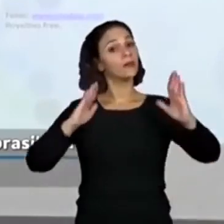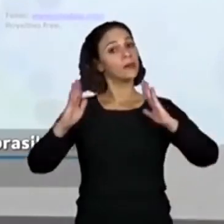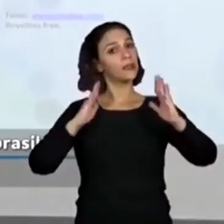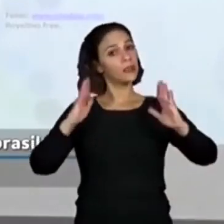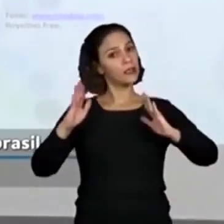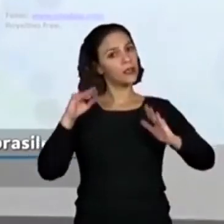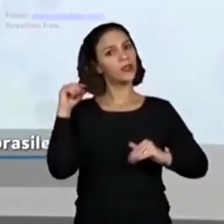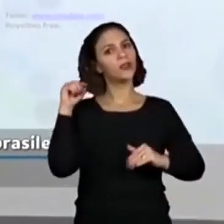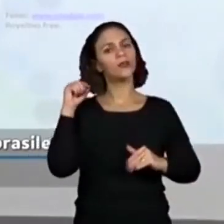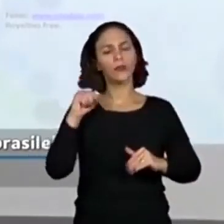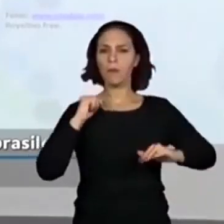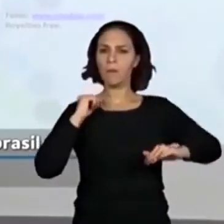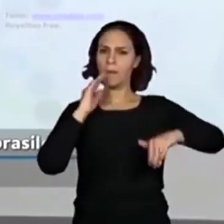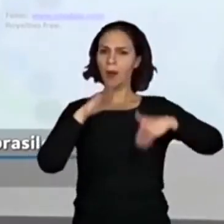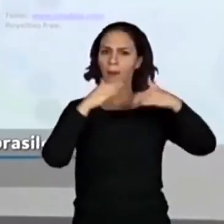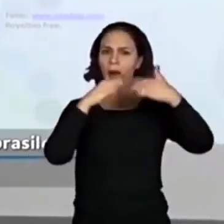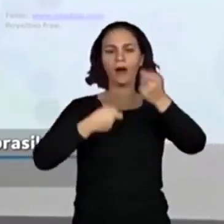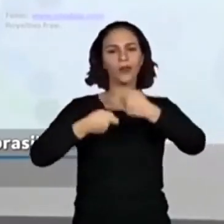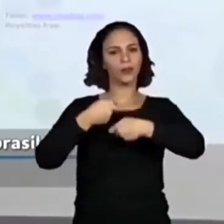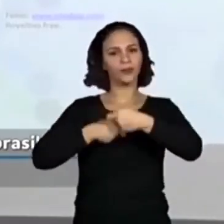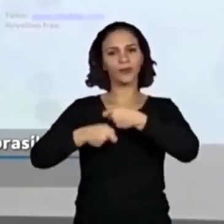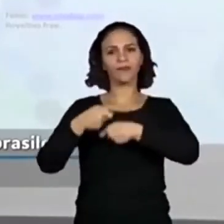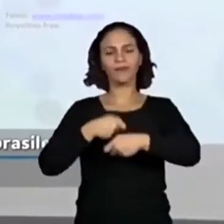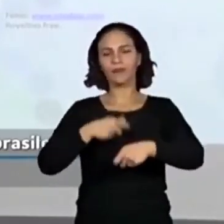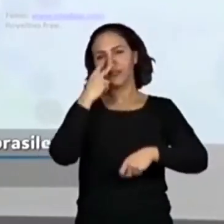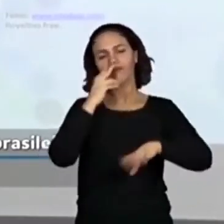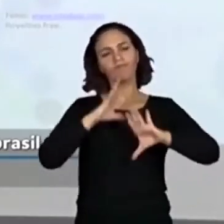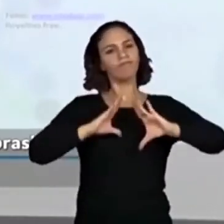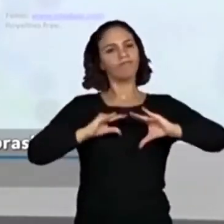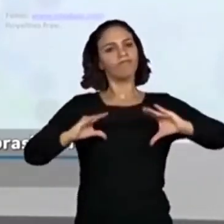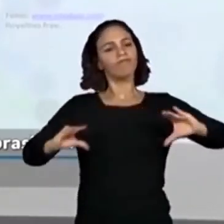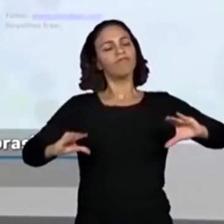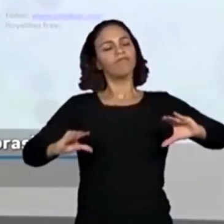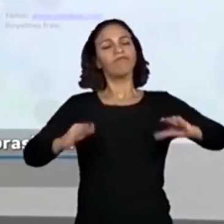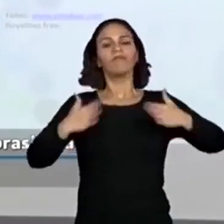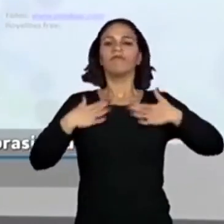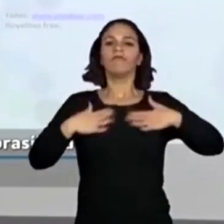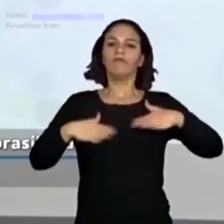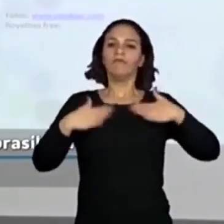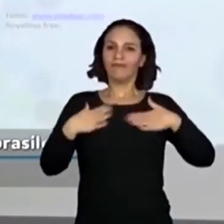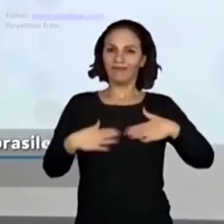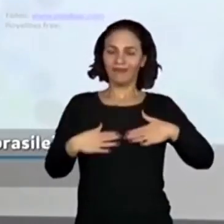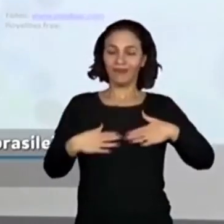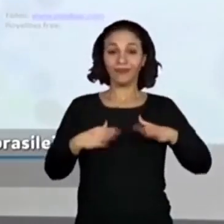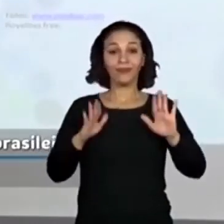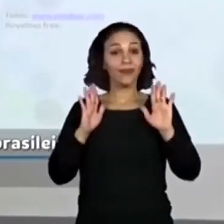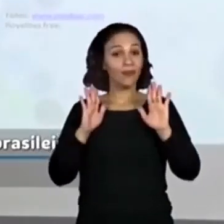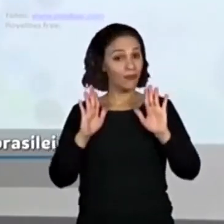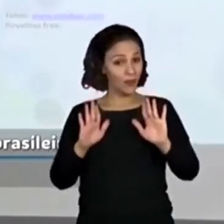de grande crescimento econômico aqui, né? Um conforto, uma tranquilidade. Porém,